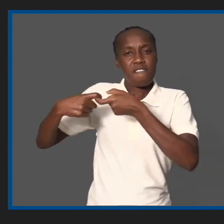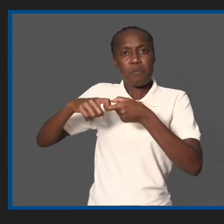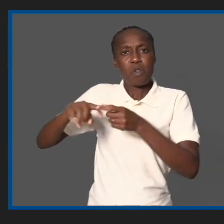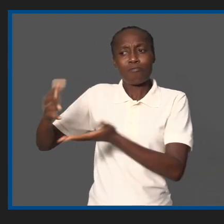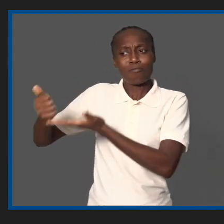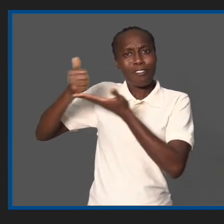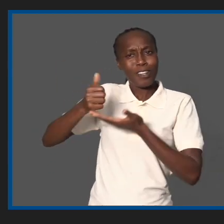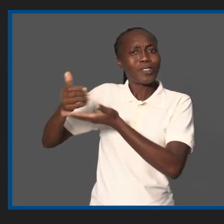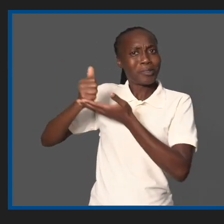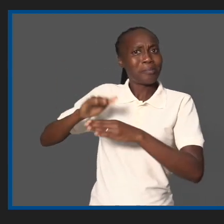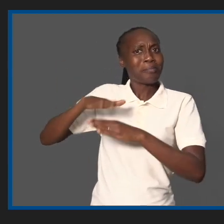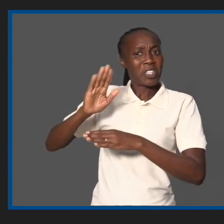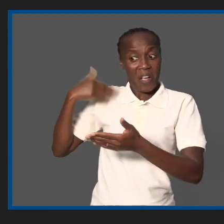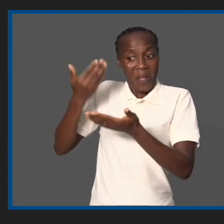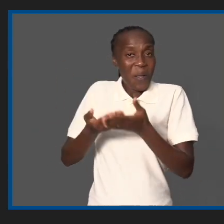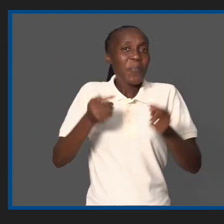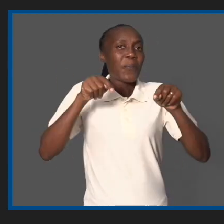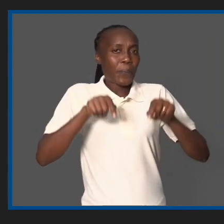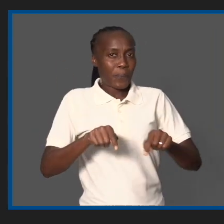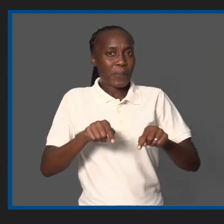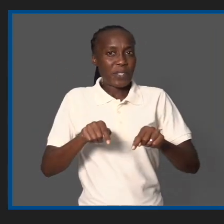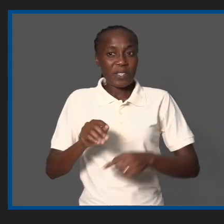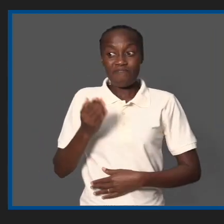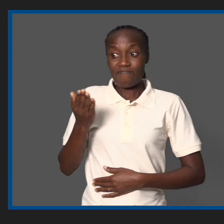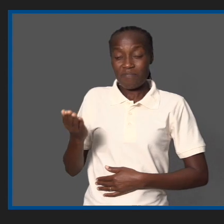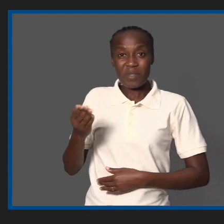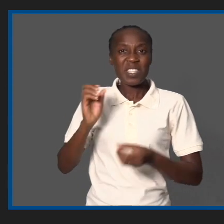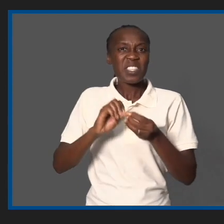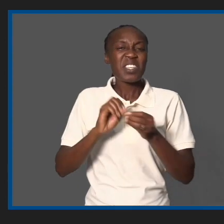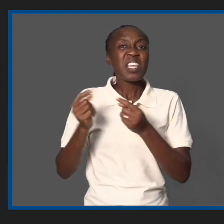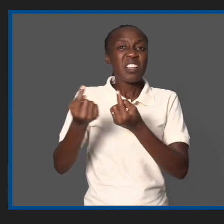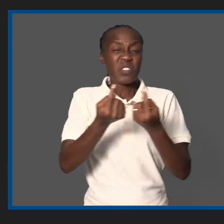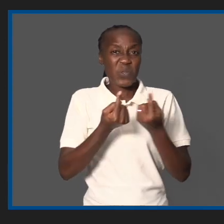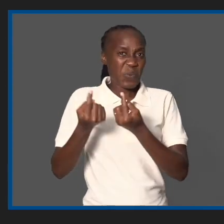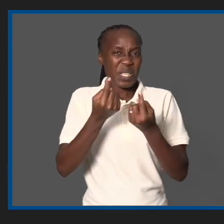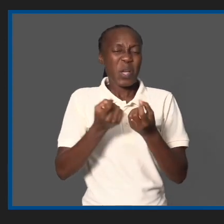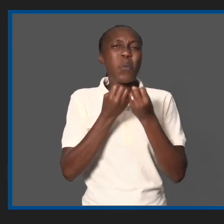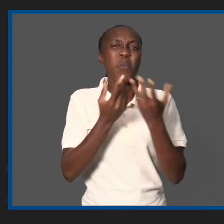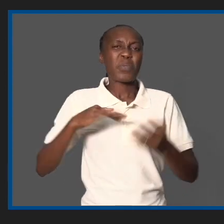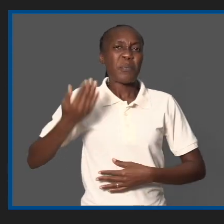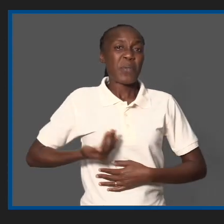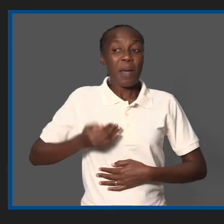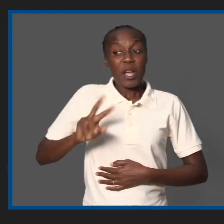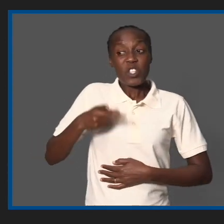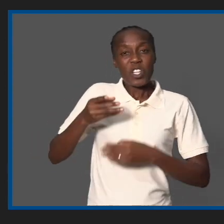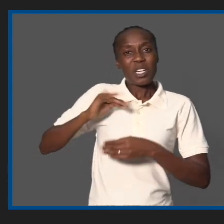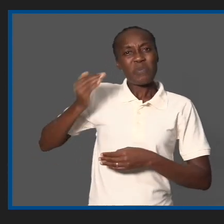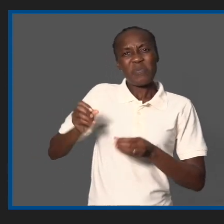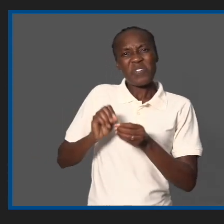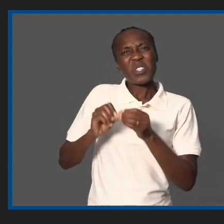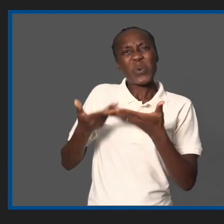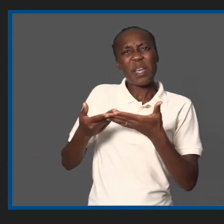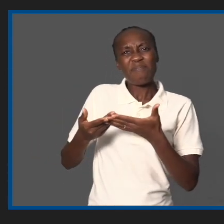foram eles que me apoiaram. Até hoje. Somos muitas na mesma situação, apesar de outras estarem a